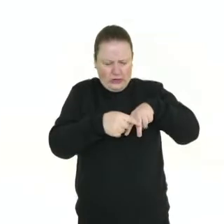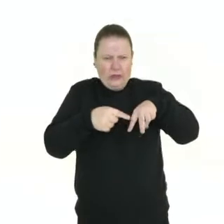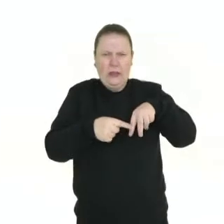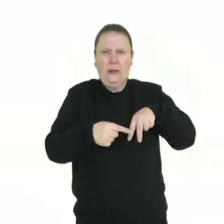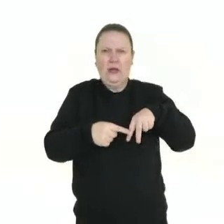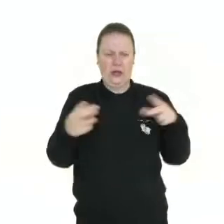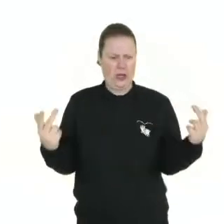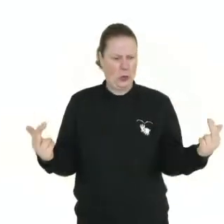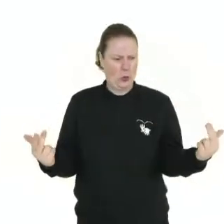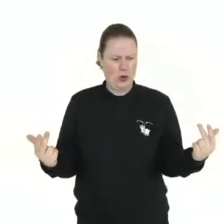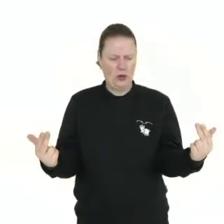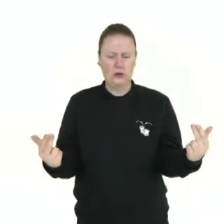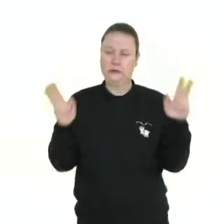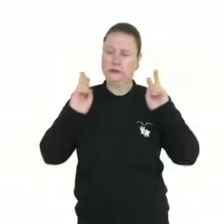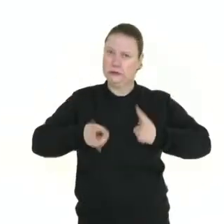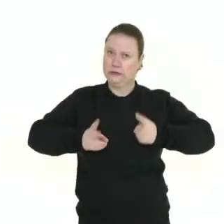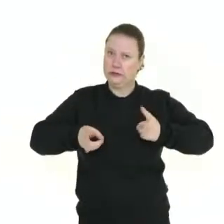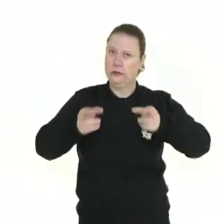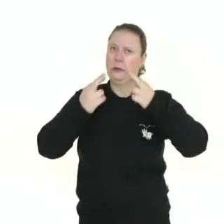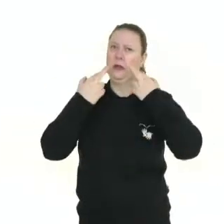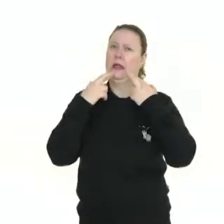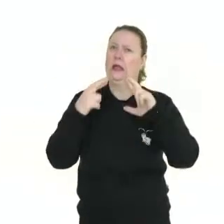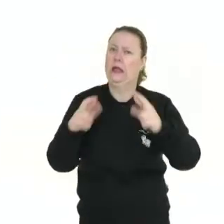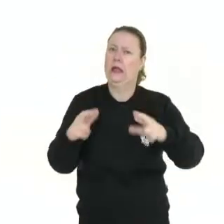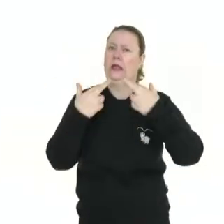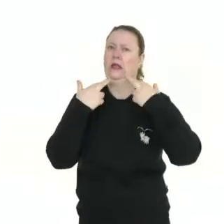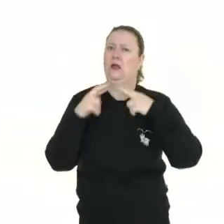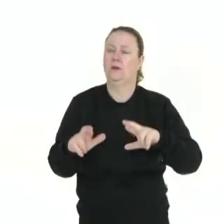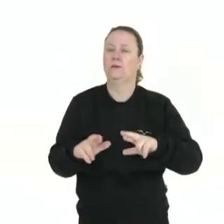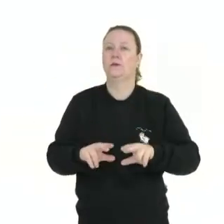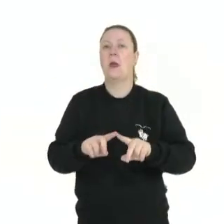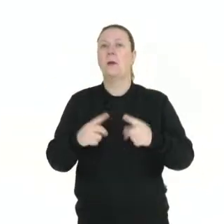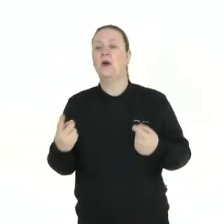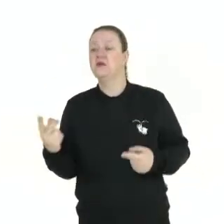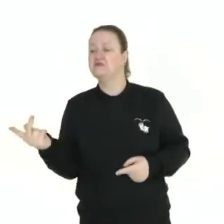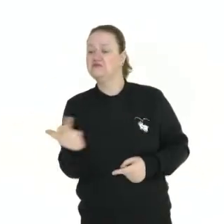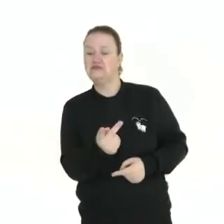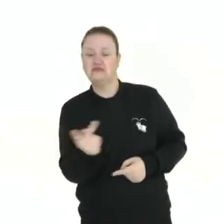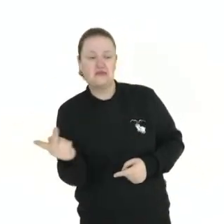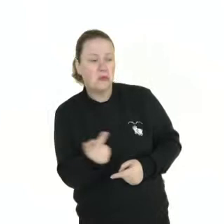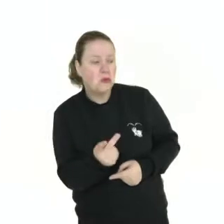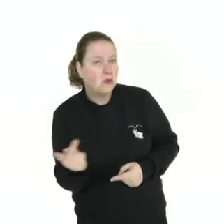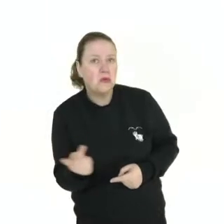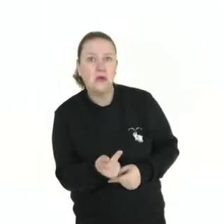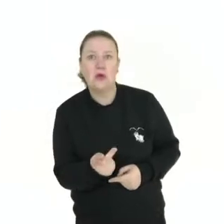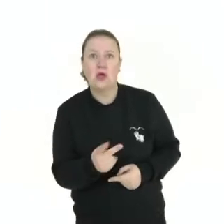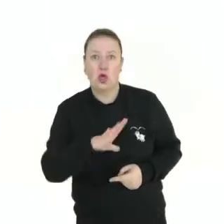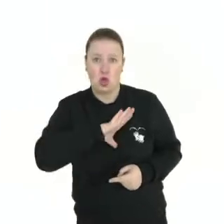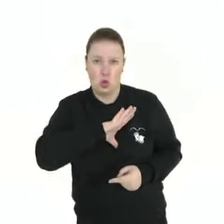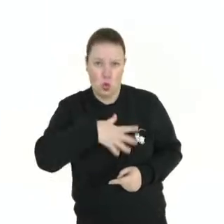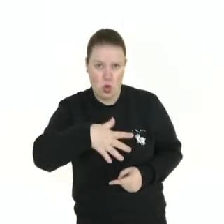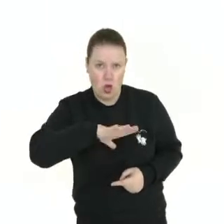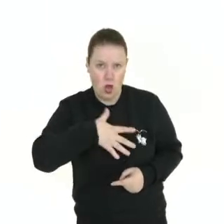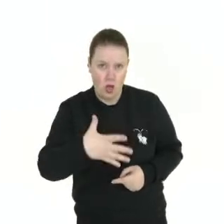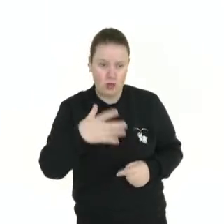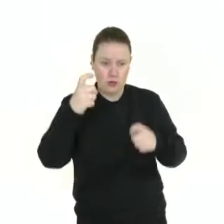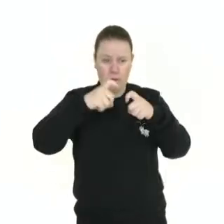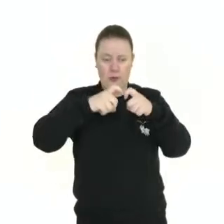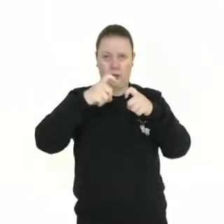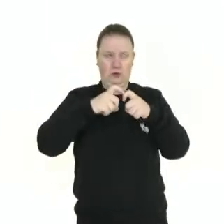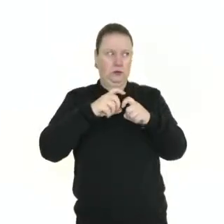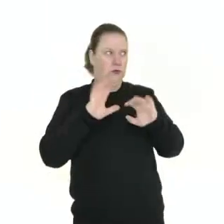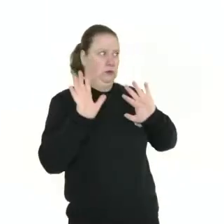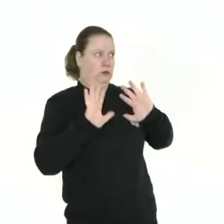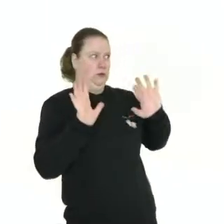estava sempre reclamando da danada. Só que nenhum deles tinha coragem de ir ao médico.